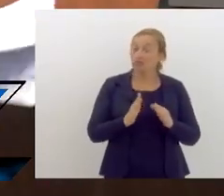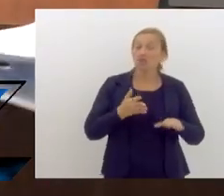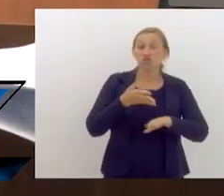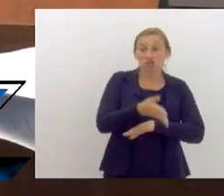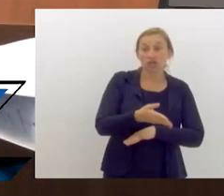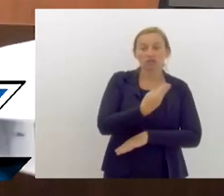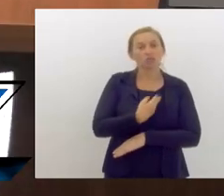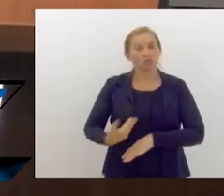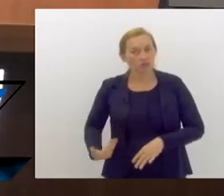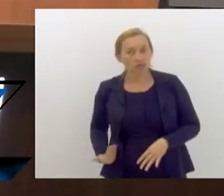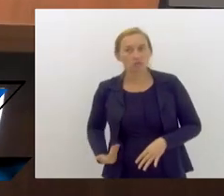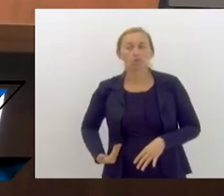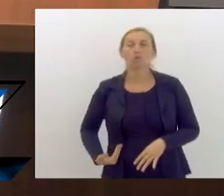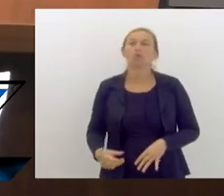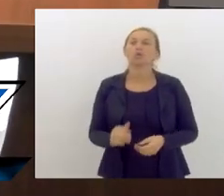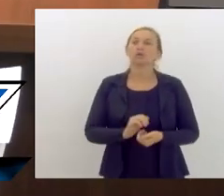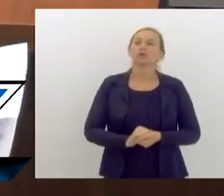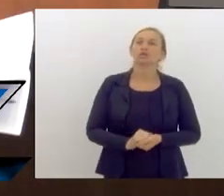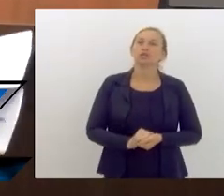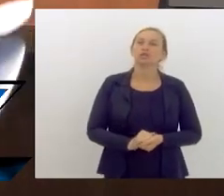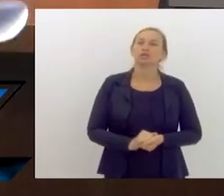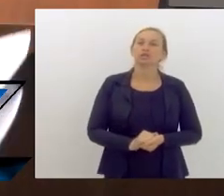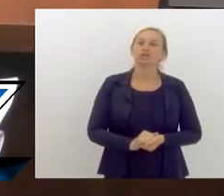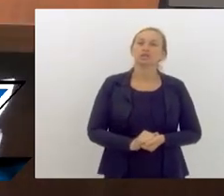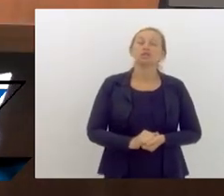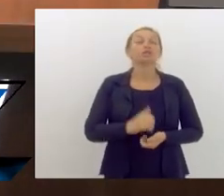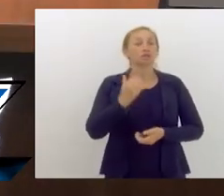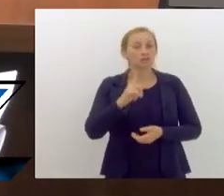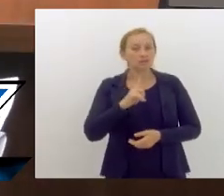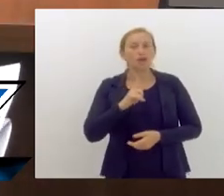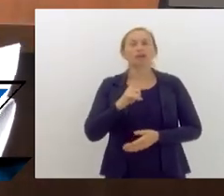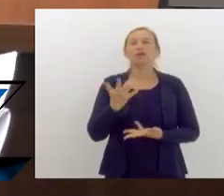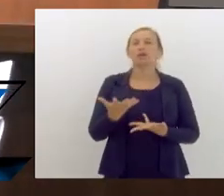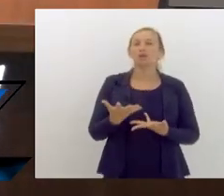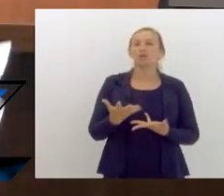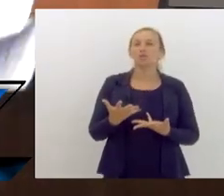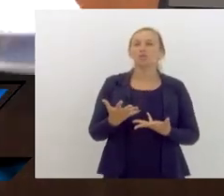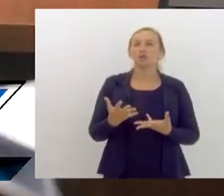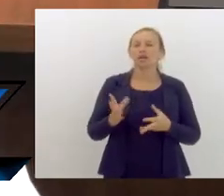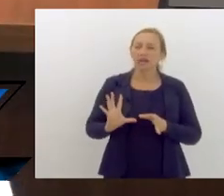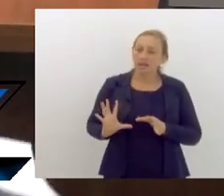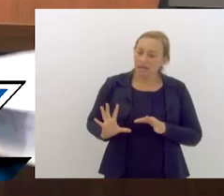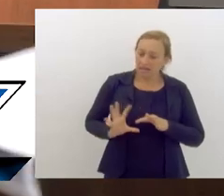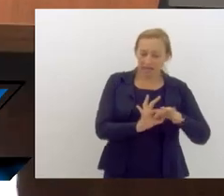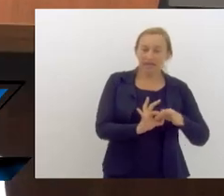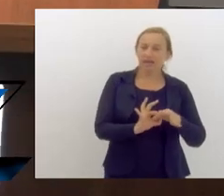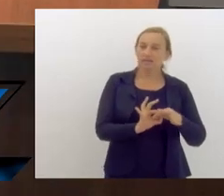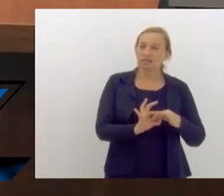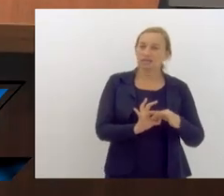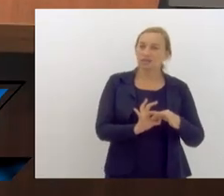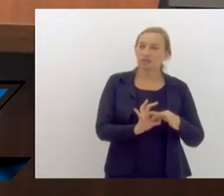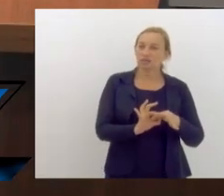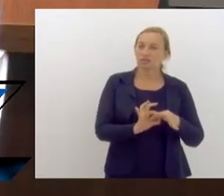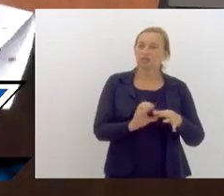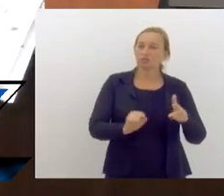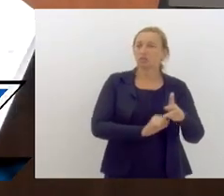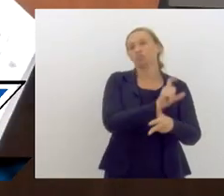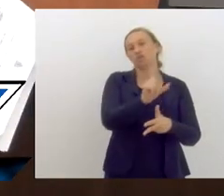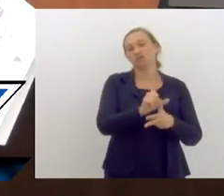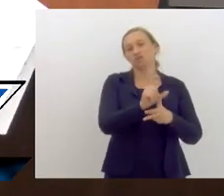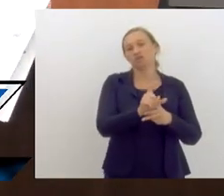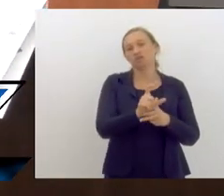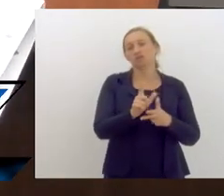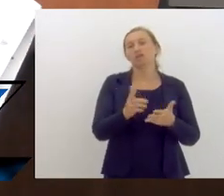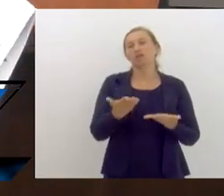que tem né Exatamente esse entendimento né de vincular o atendimento então